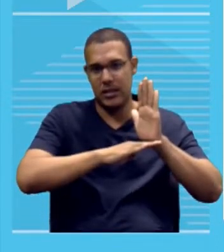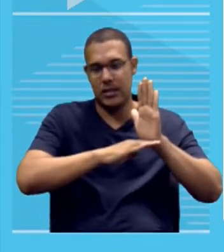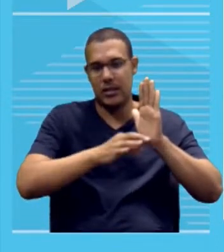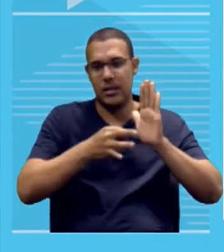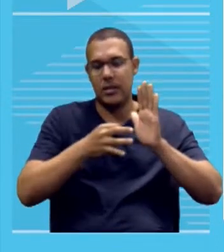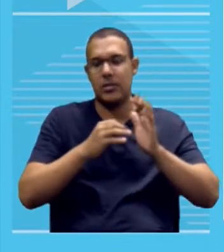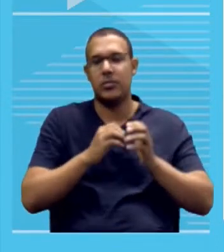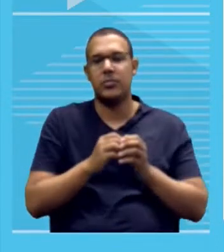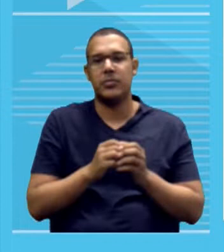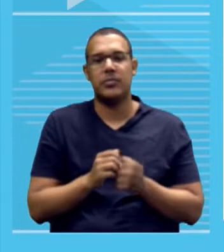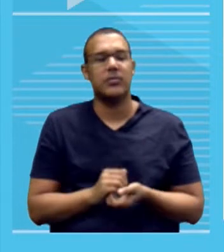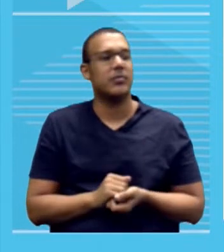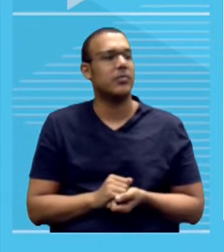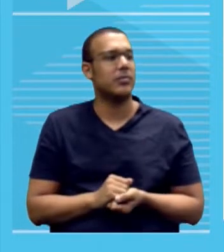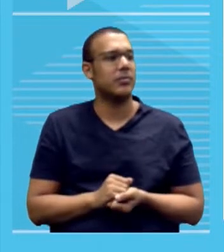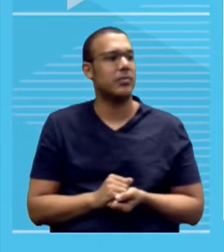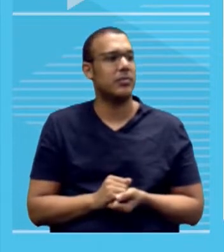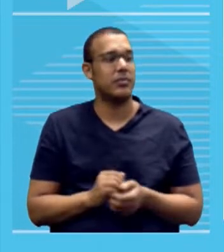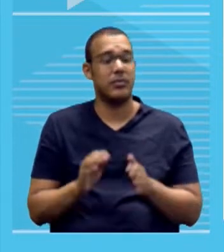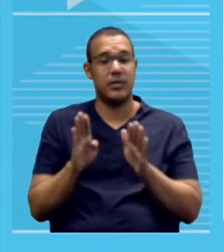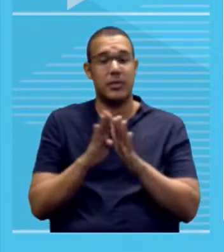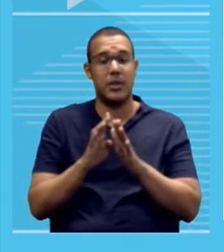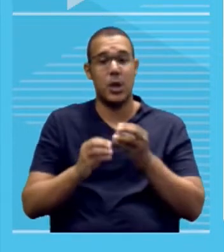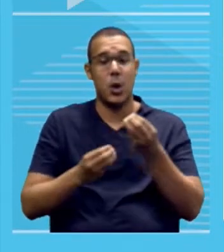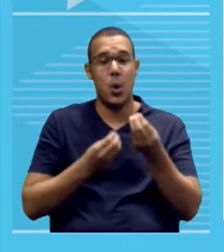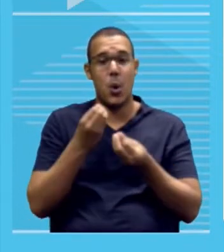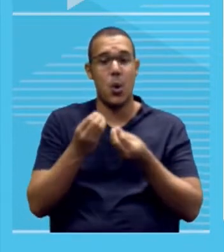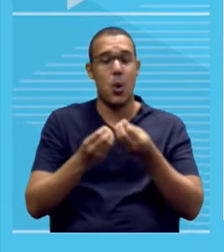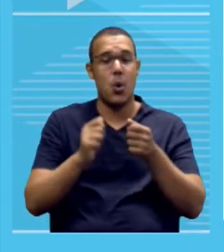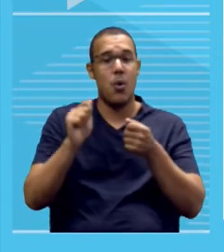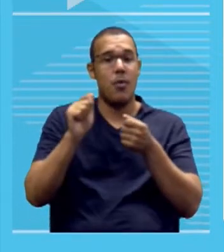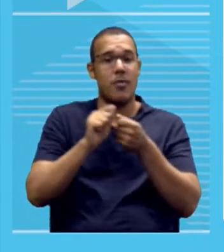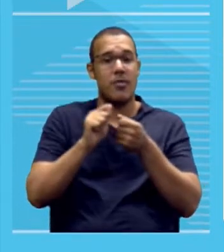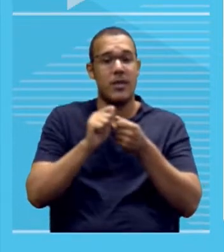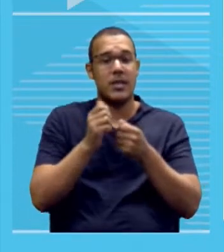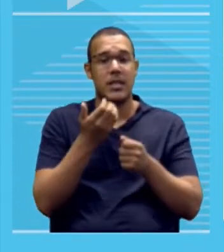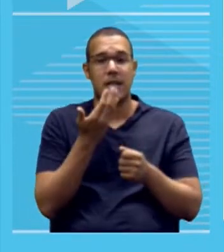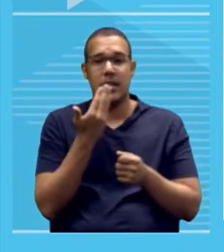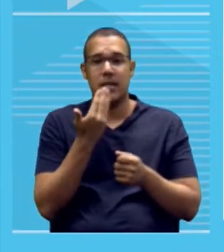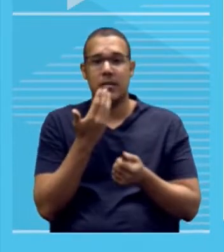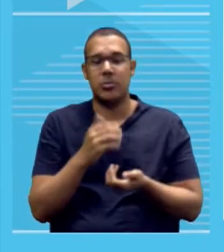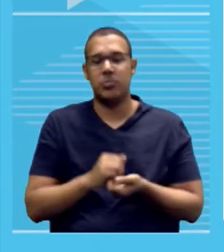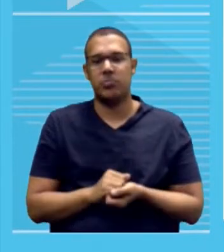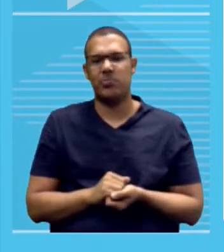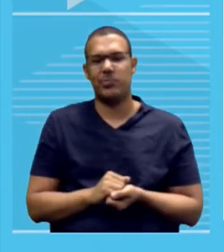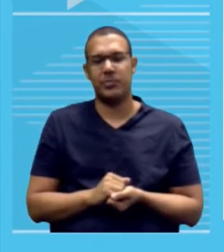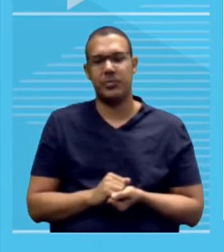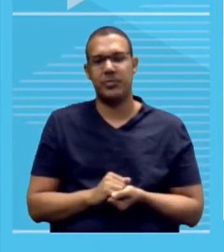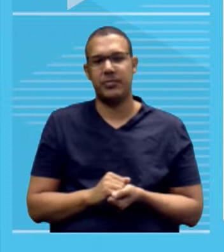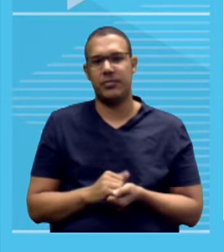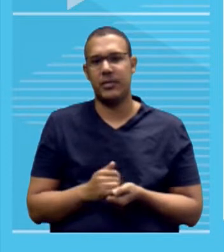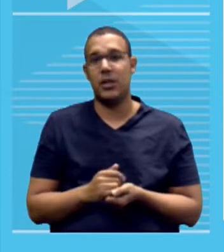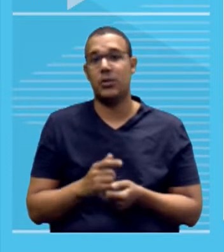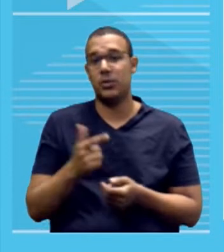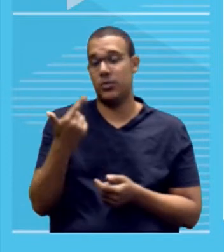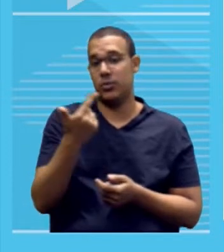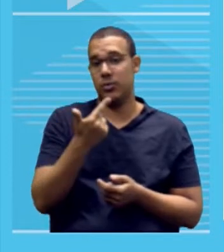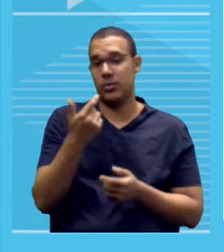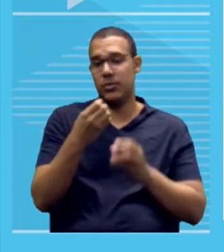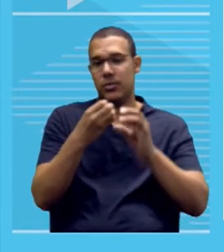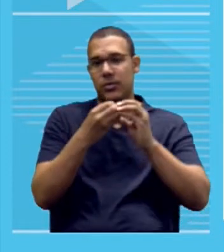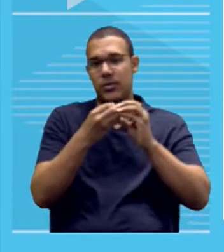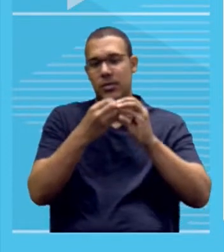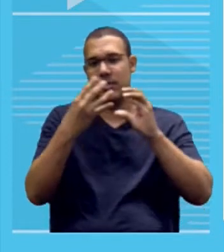junto dela você também vai encontrar o modo de preparo Quer dizer então que essas são duas características